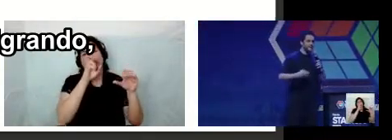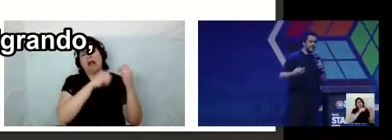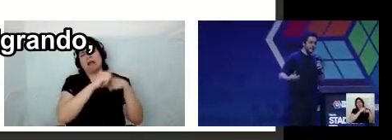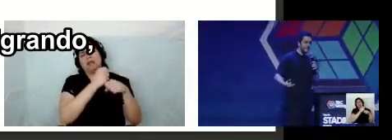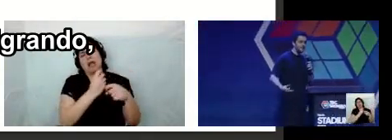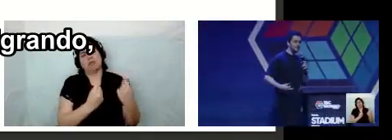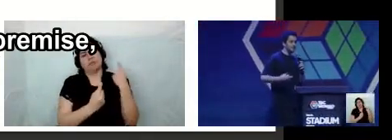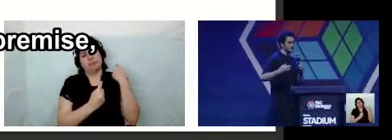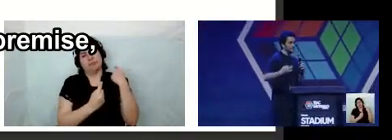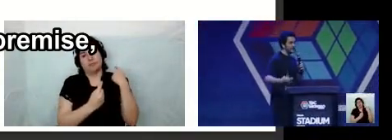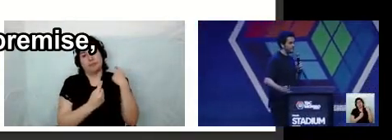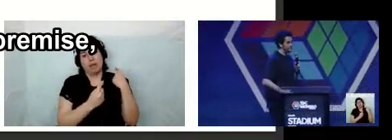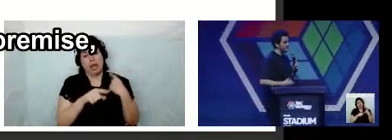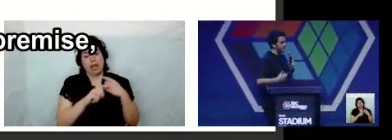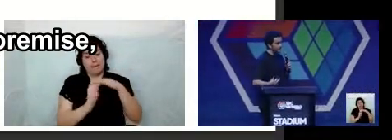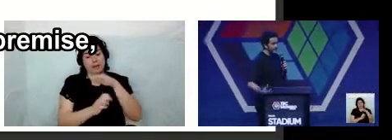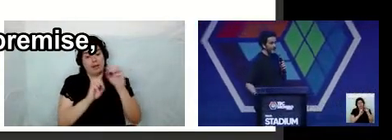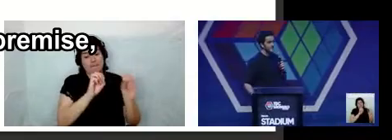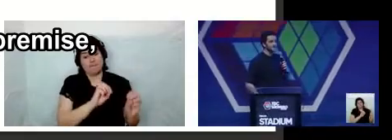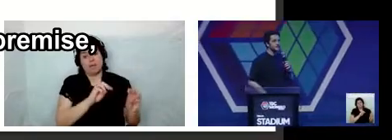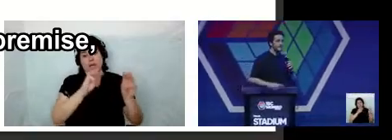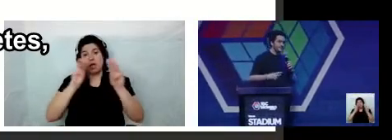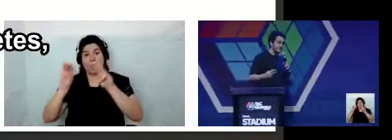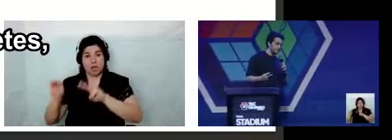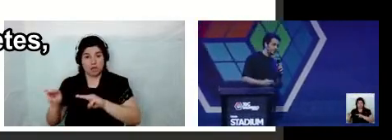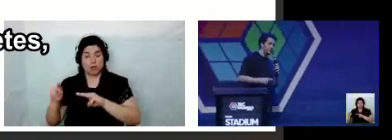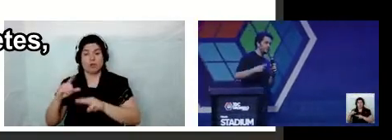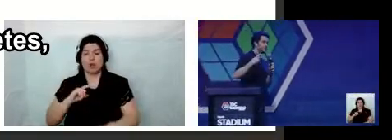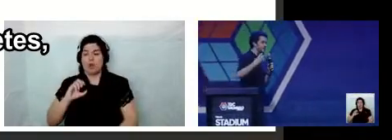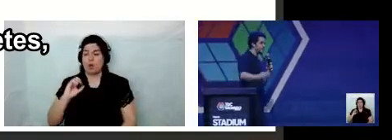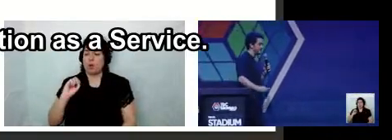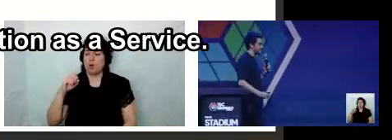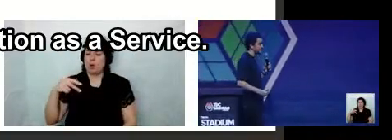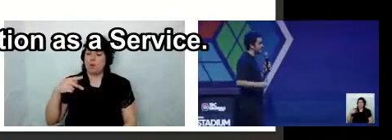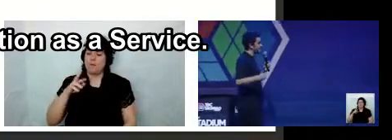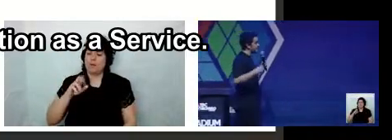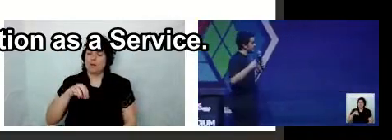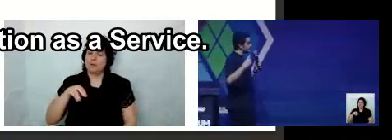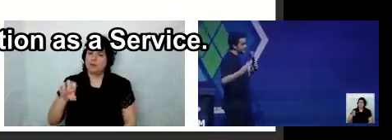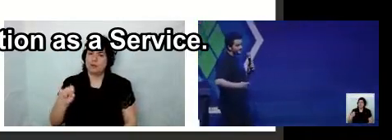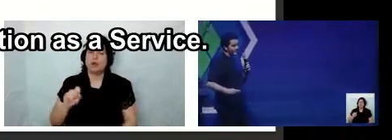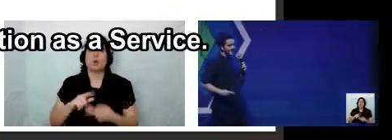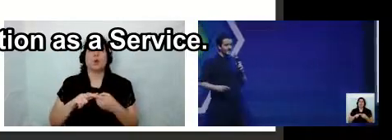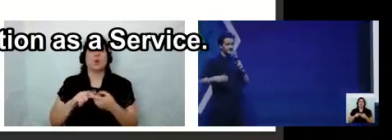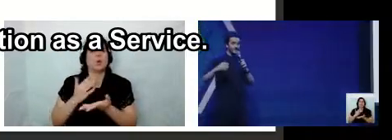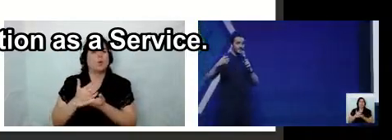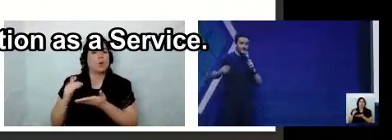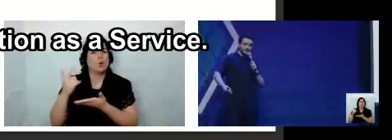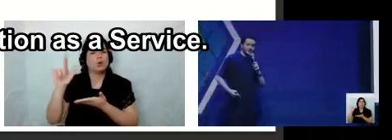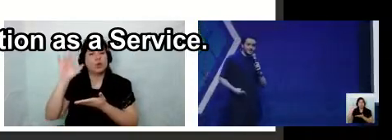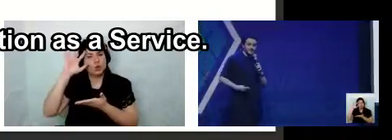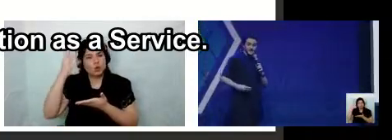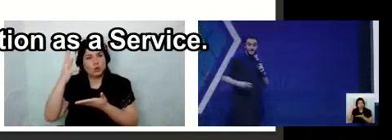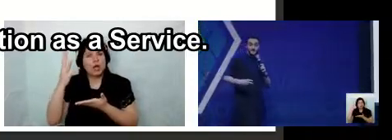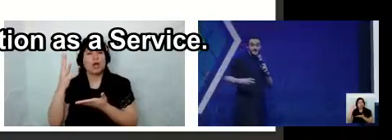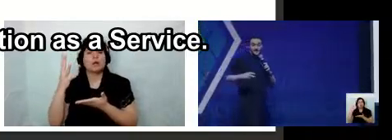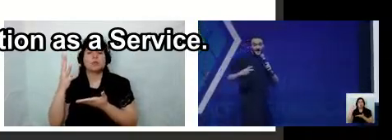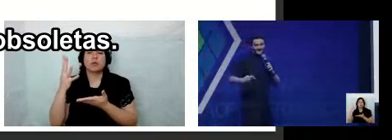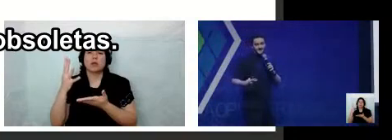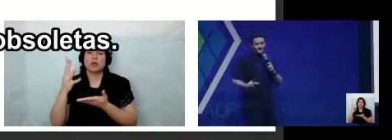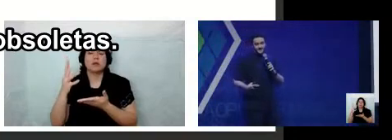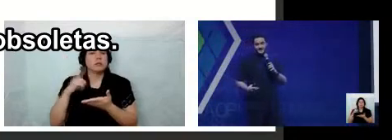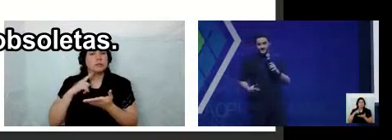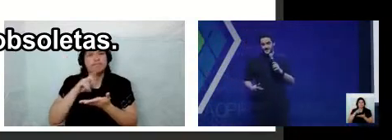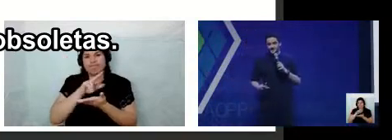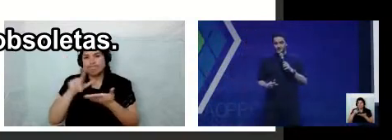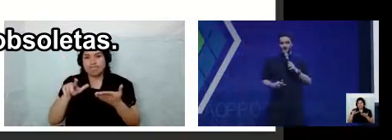empresa que está migrando, então a gente vai sair do on-premise, vai passar a usar Kubernetes, vai passar a usar as soluções PaaS, Function as a Service,